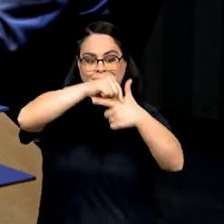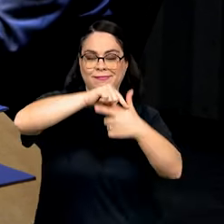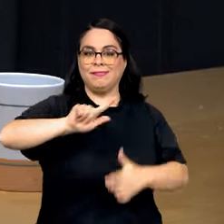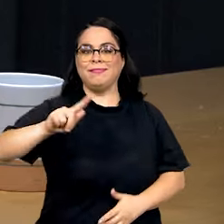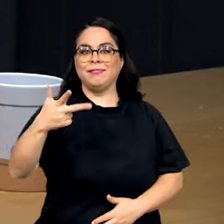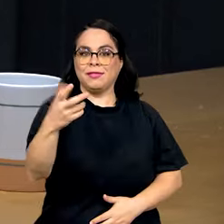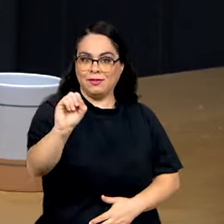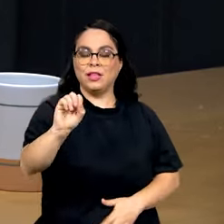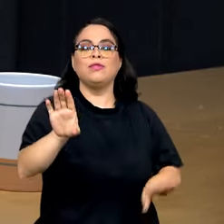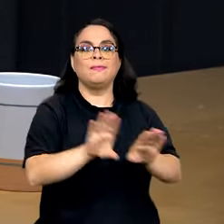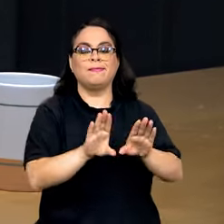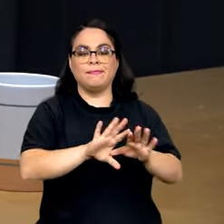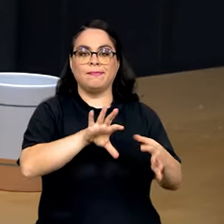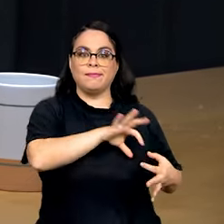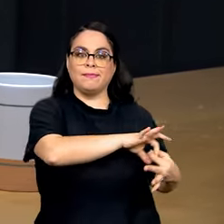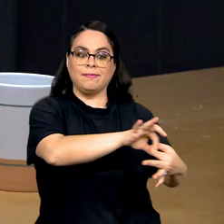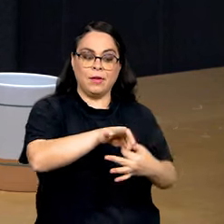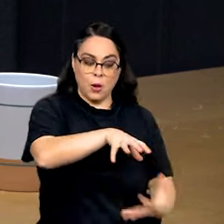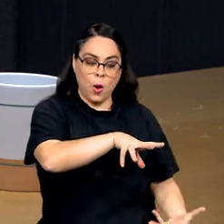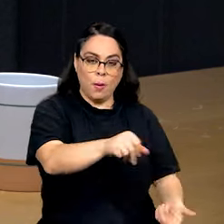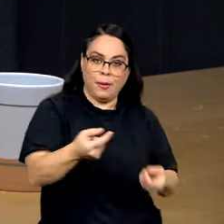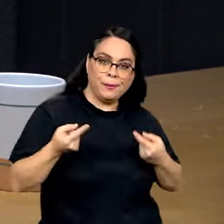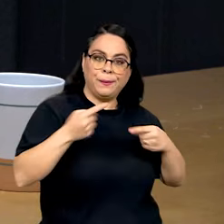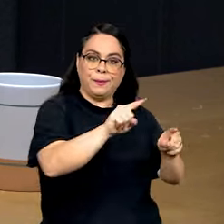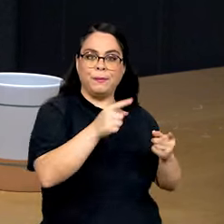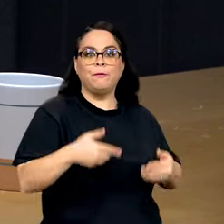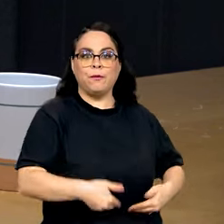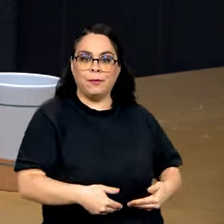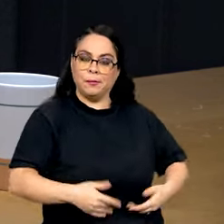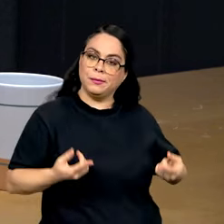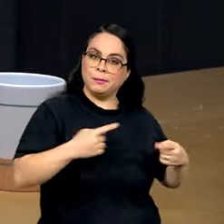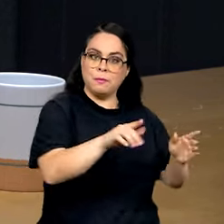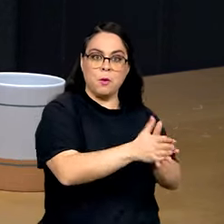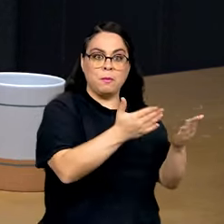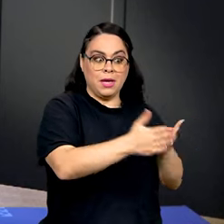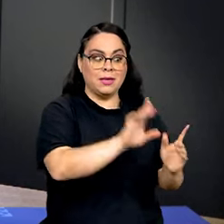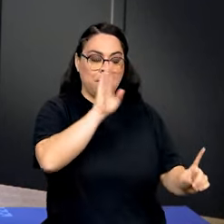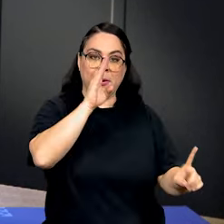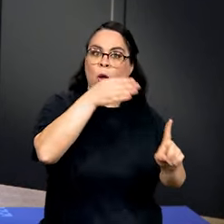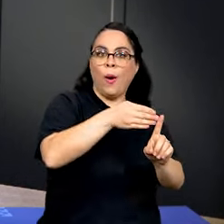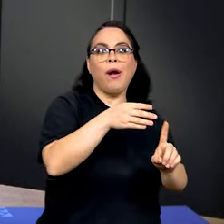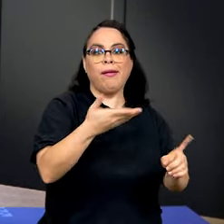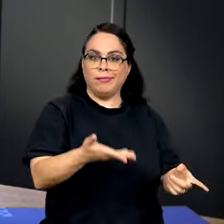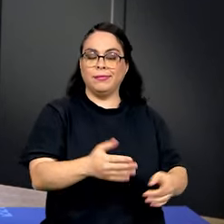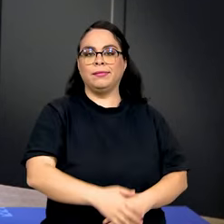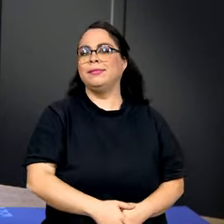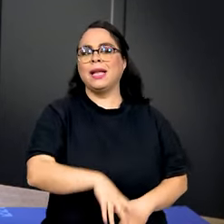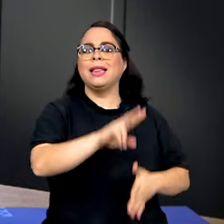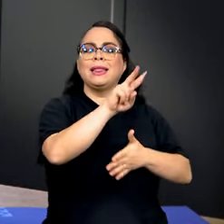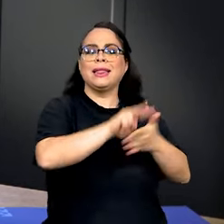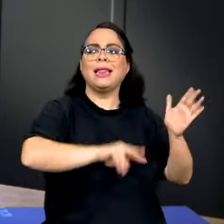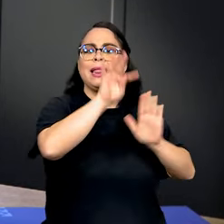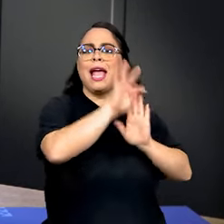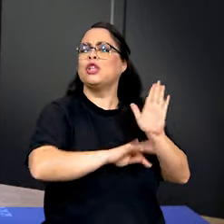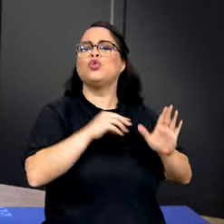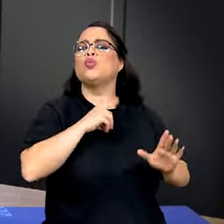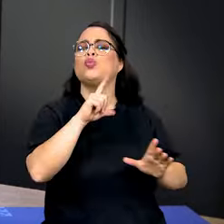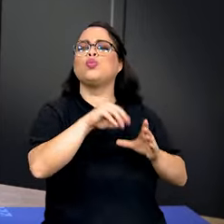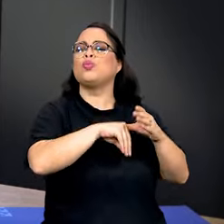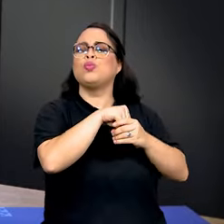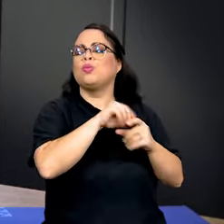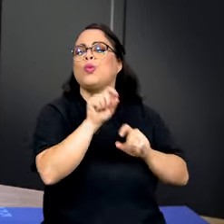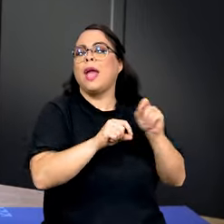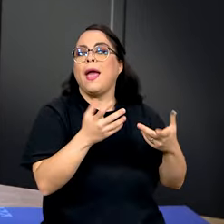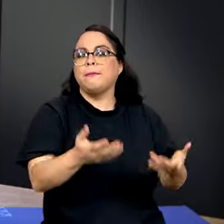G20 e a aliança Global contra a fome pobreza é uma das nossas prioridades o que prevé esses textos que já foram fechados